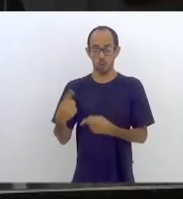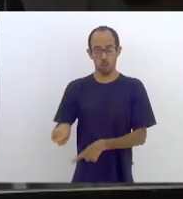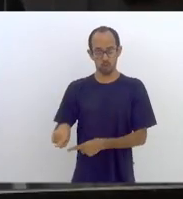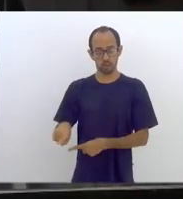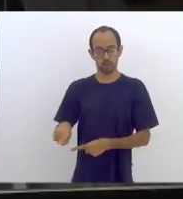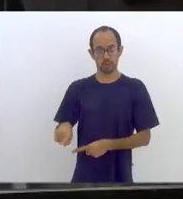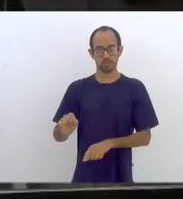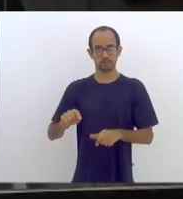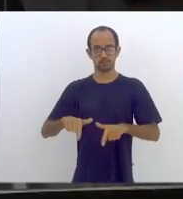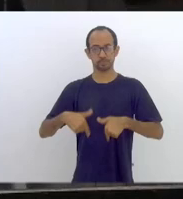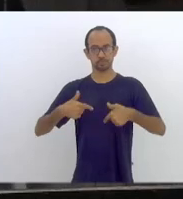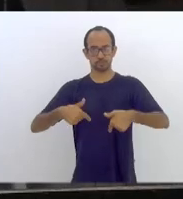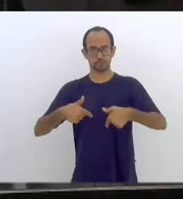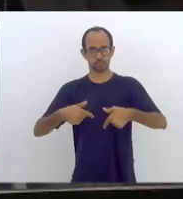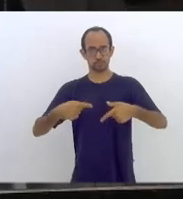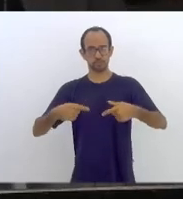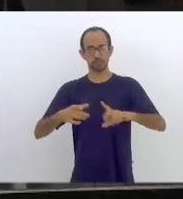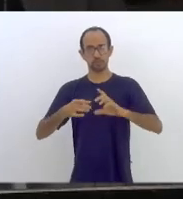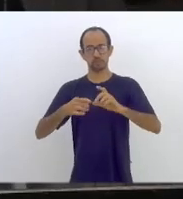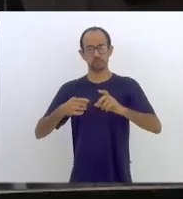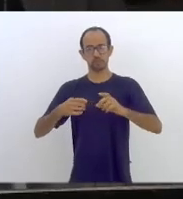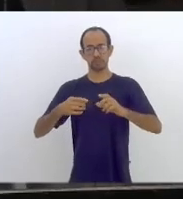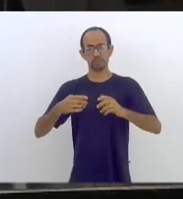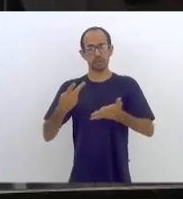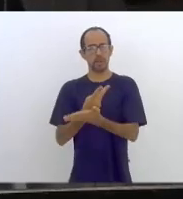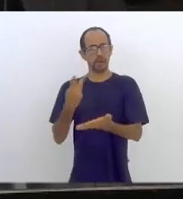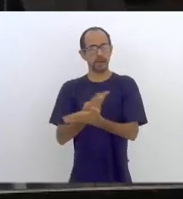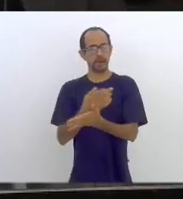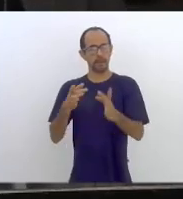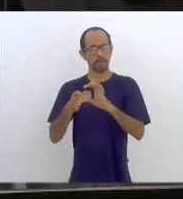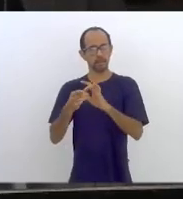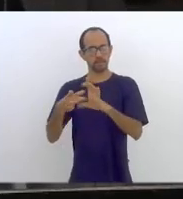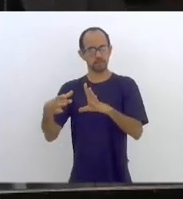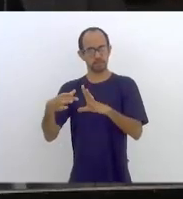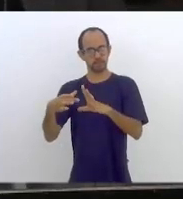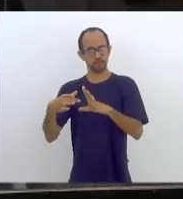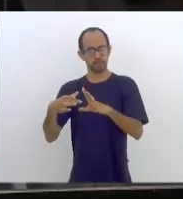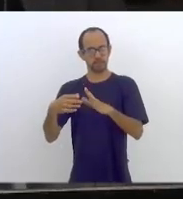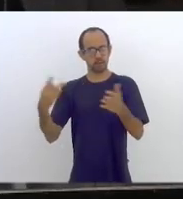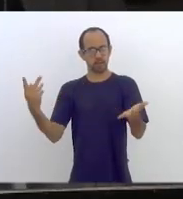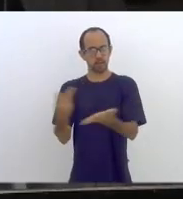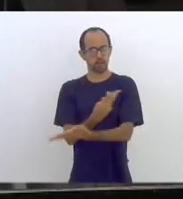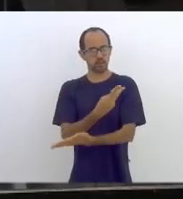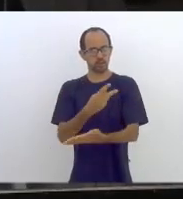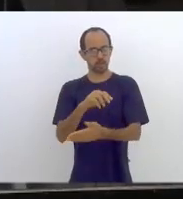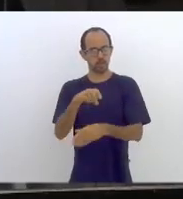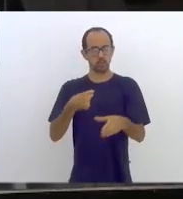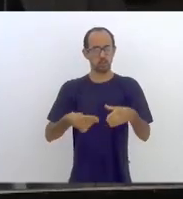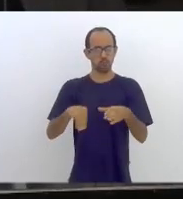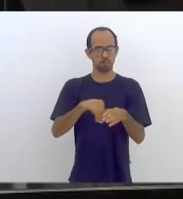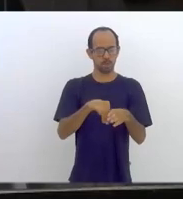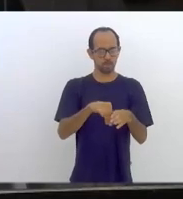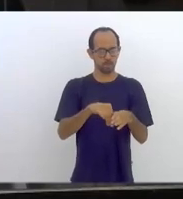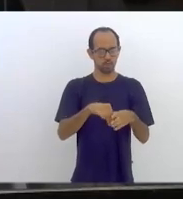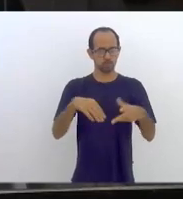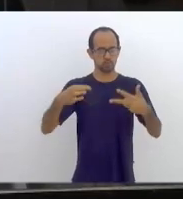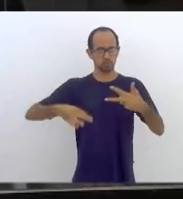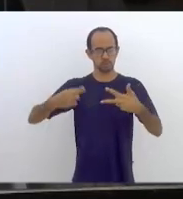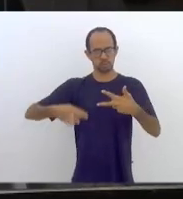os atos antes Democráticos que vem sendo perpetrados por membros do Judiciário